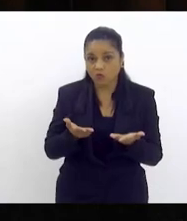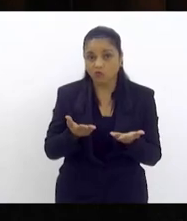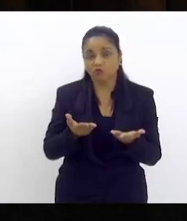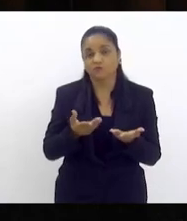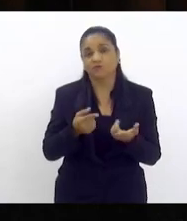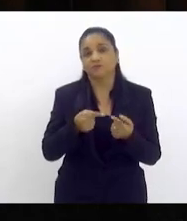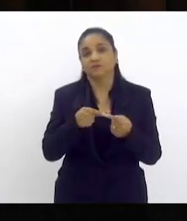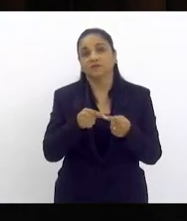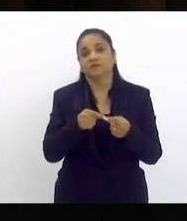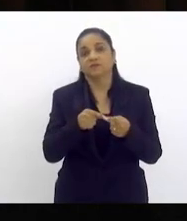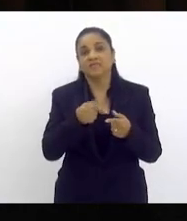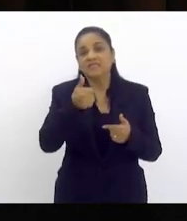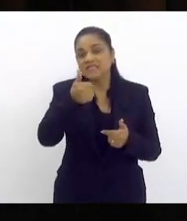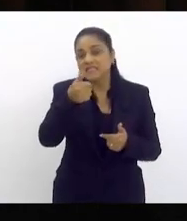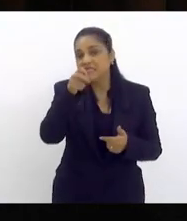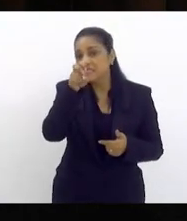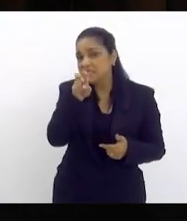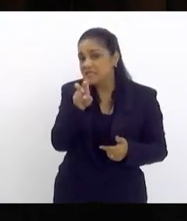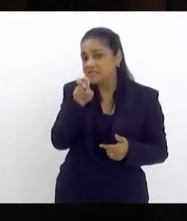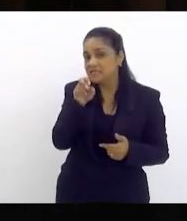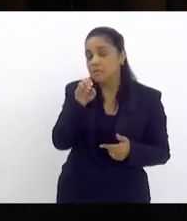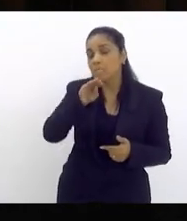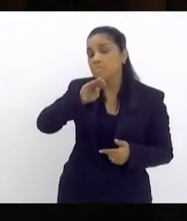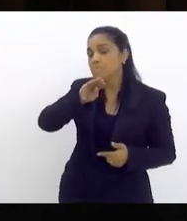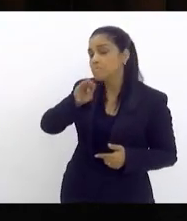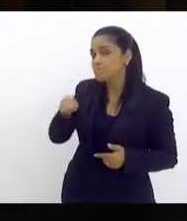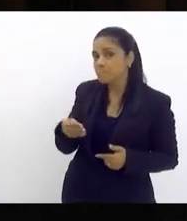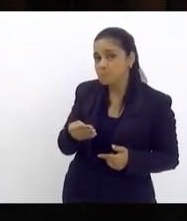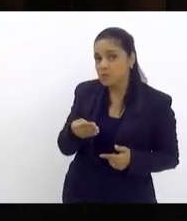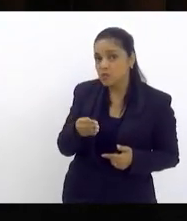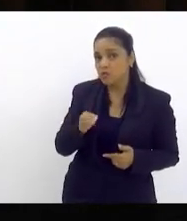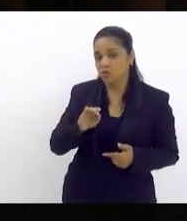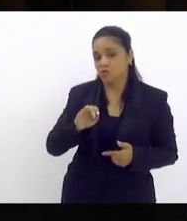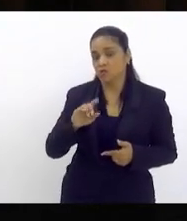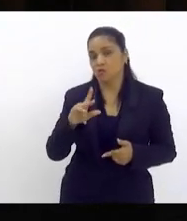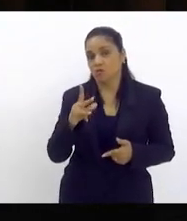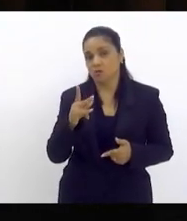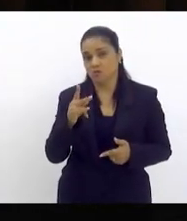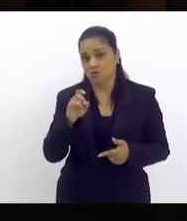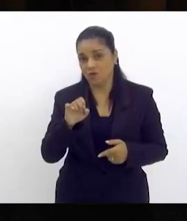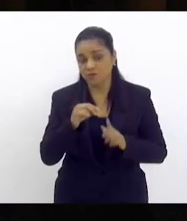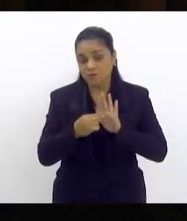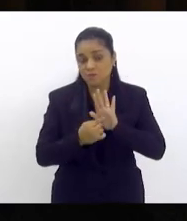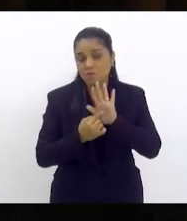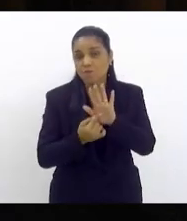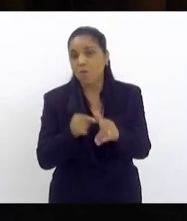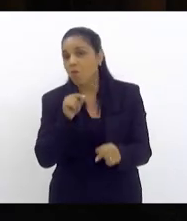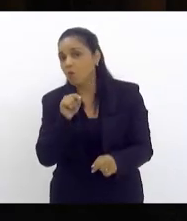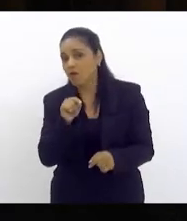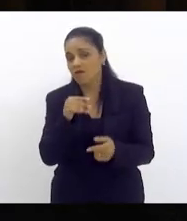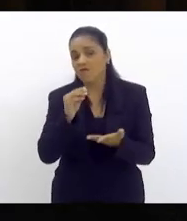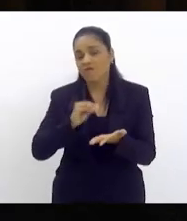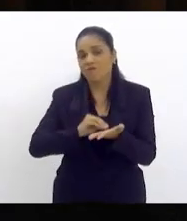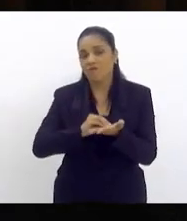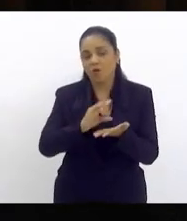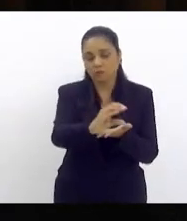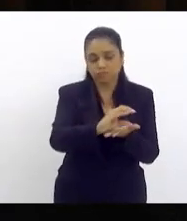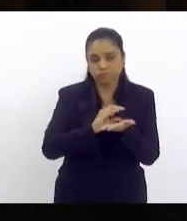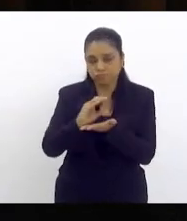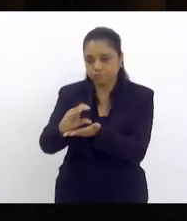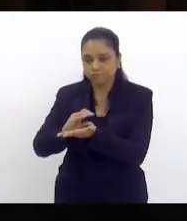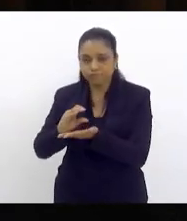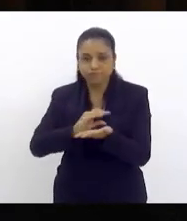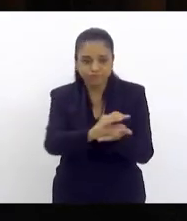congelado, em 15 bilhões. Isso representa falta de investimentos necessários para a